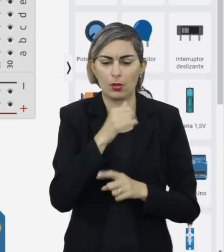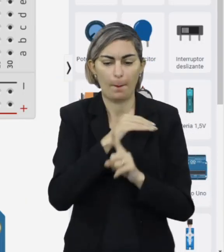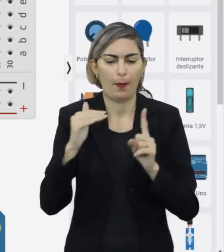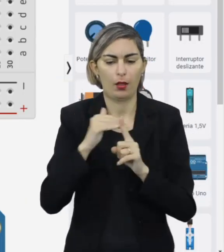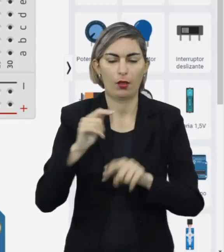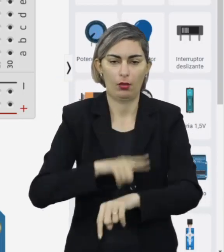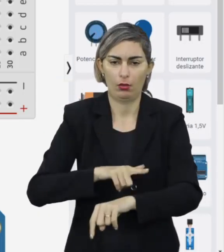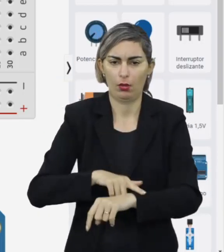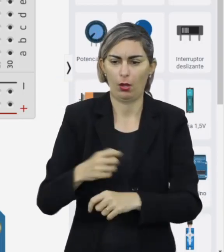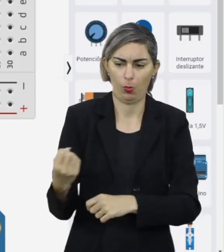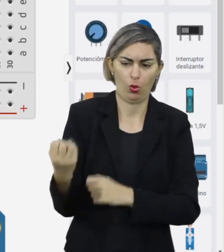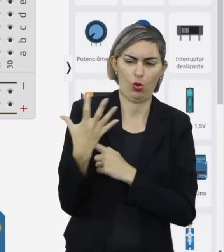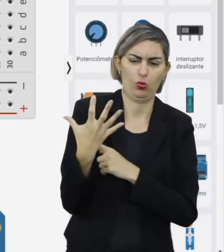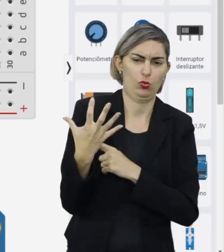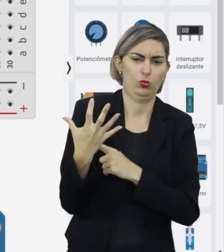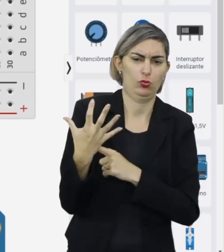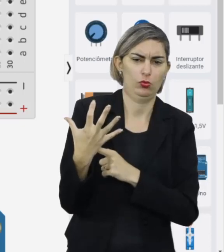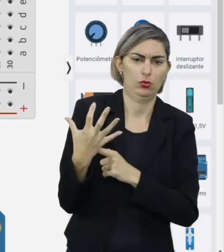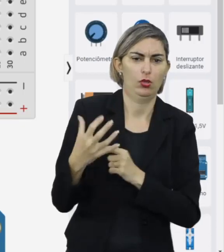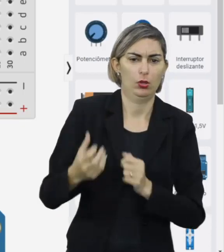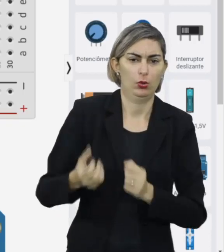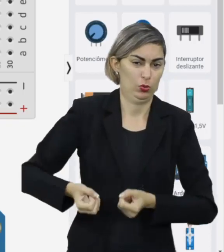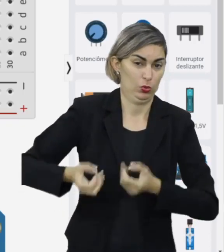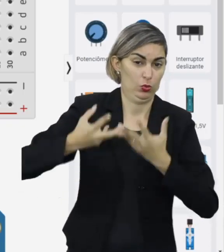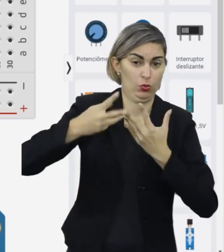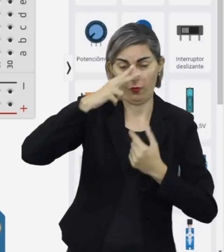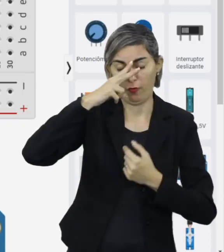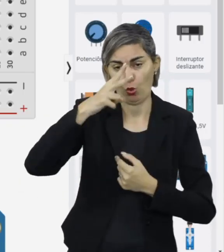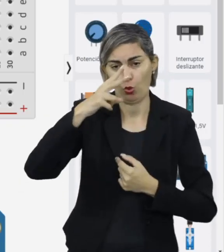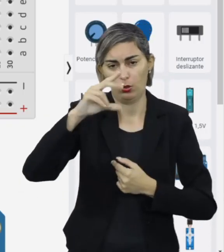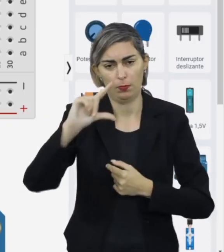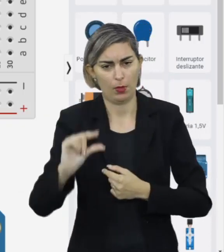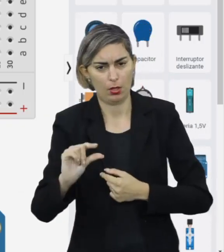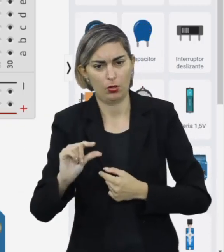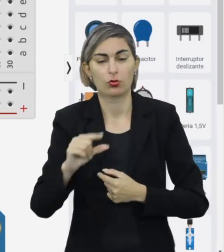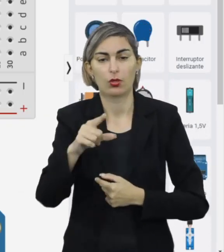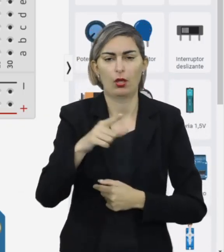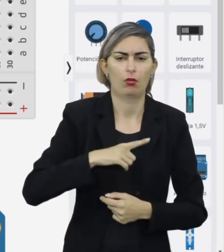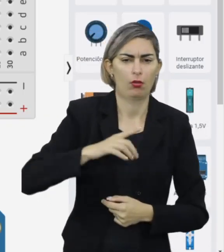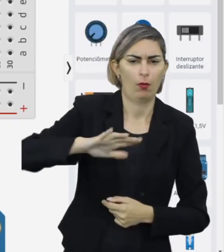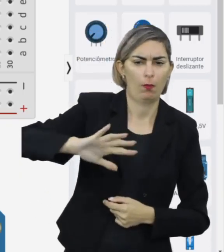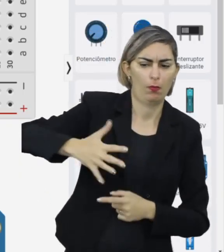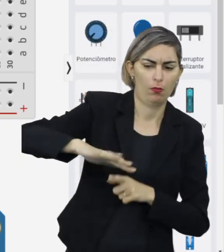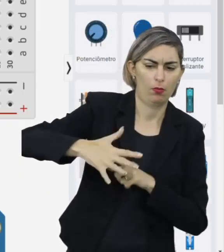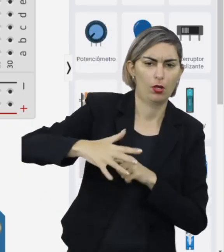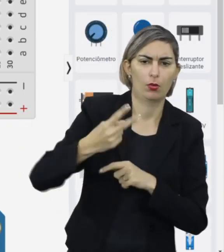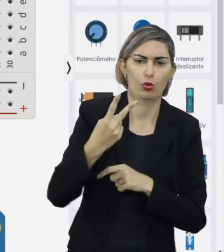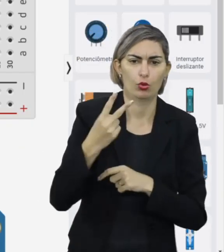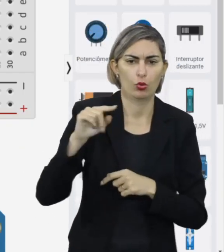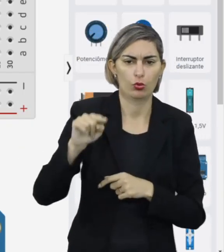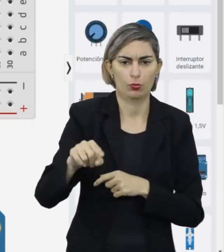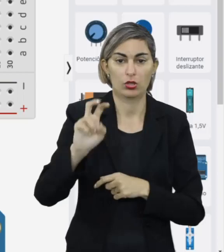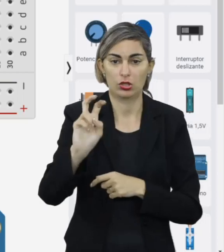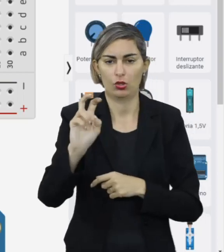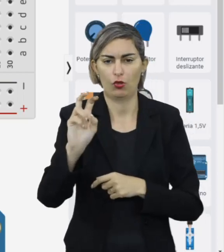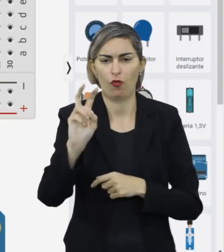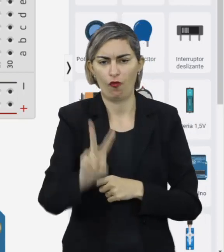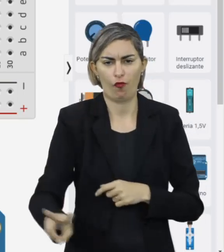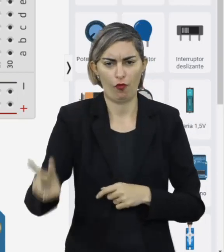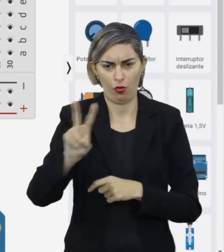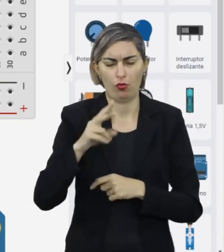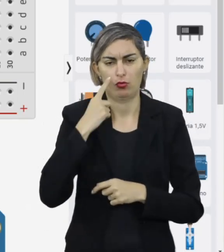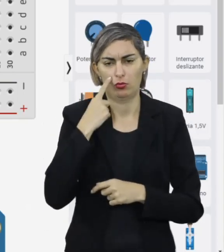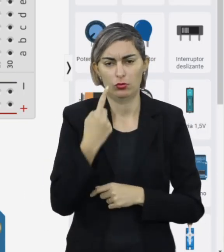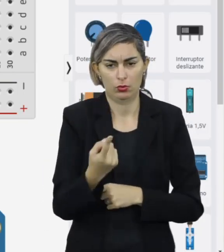metade do tempo ligado, ou seja, no estado alto, e metade no estado baixo, ele vai ter mais ou menos 2.5 volts de equivalência